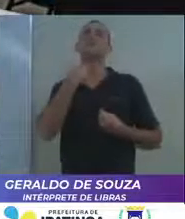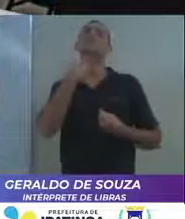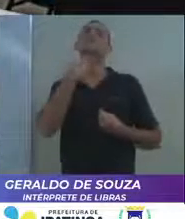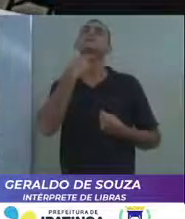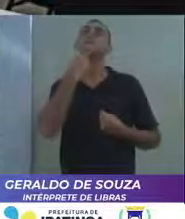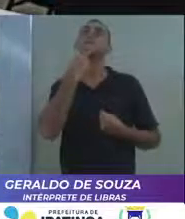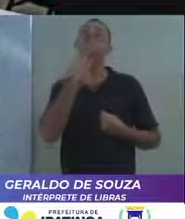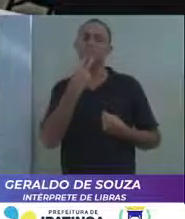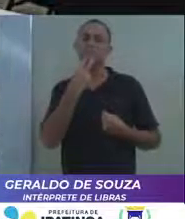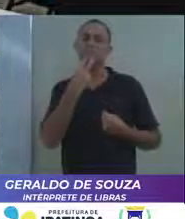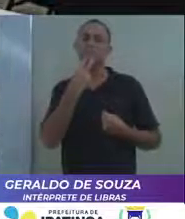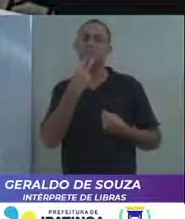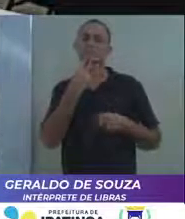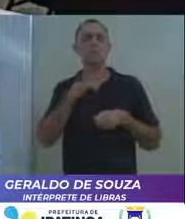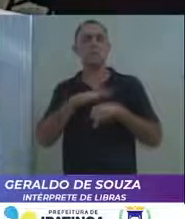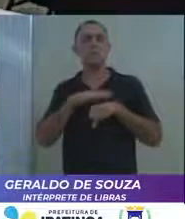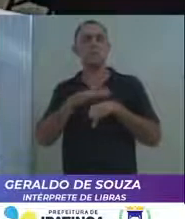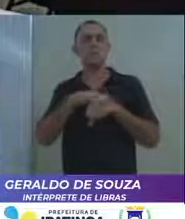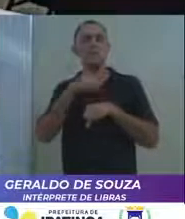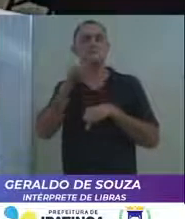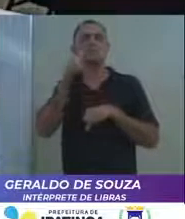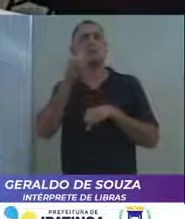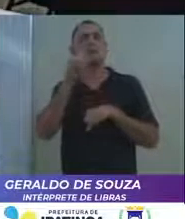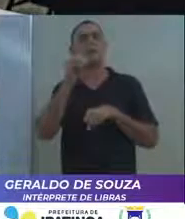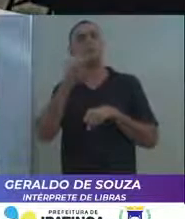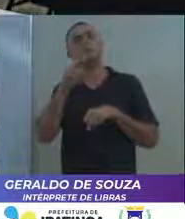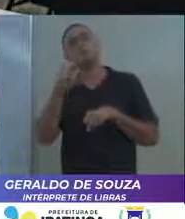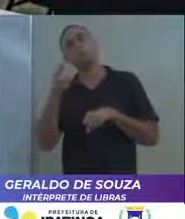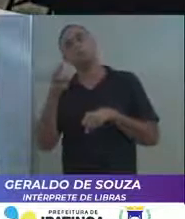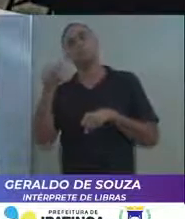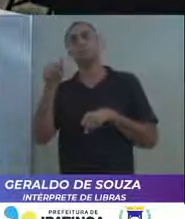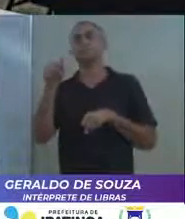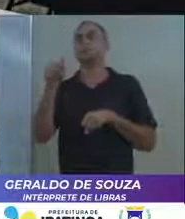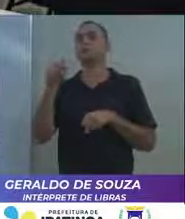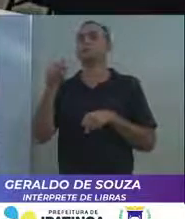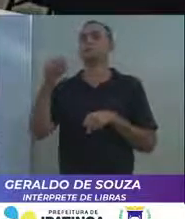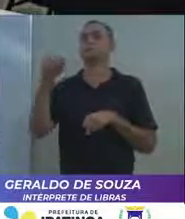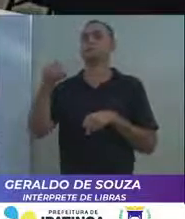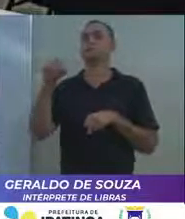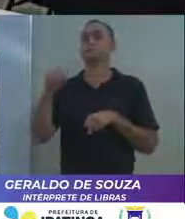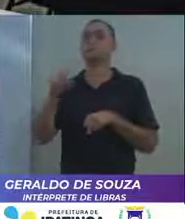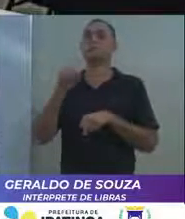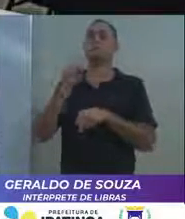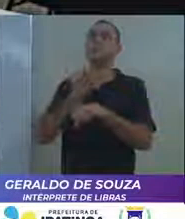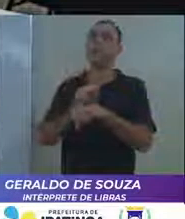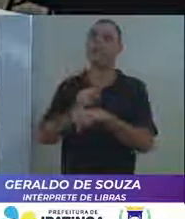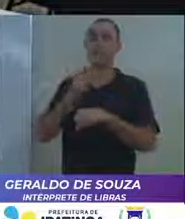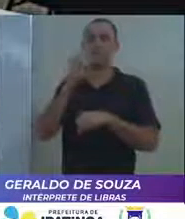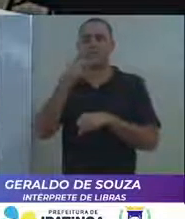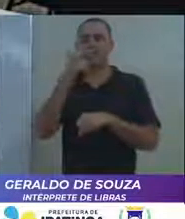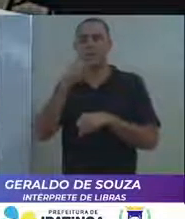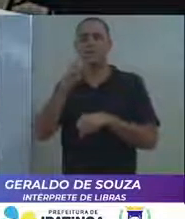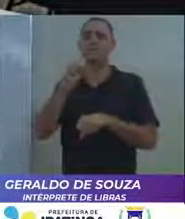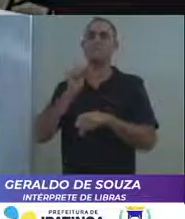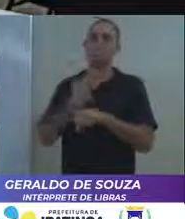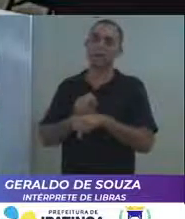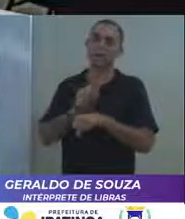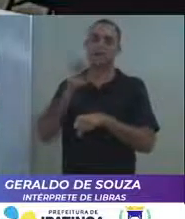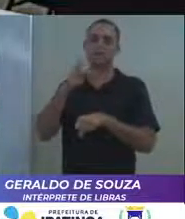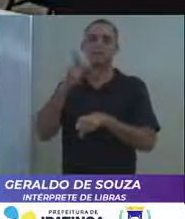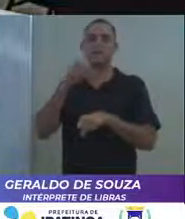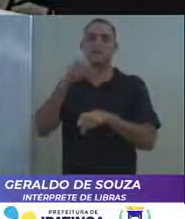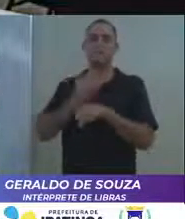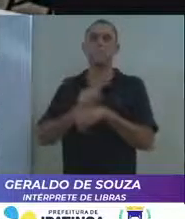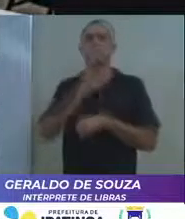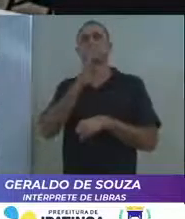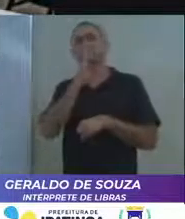10 minutos? Pausa de mais 2, 3 minutos. Tentar pensar um pouquinho em 2/3 do tempo, né? 1/3